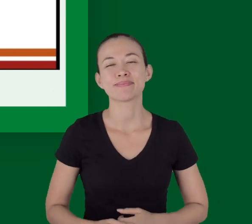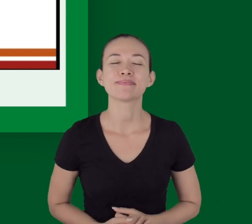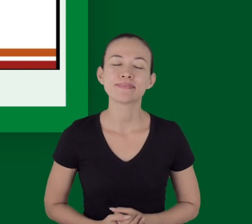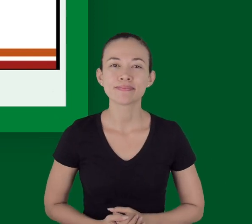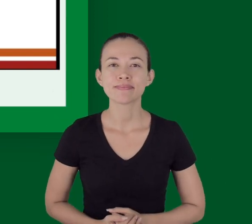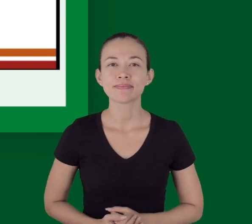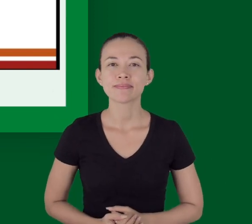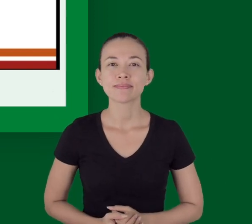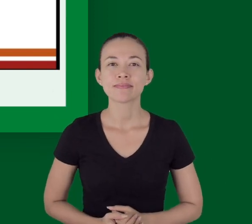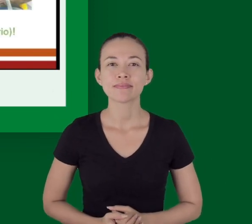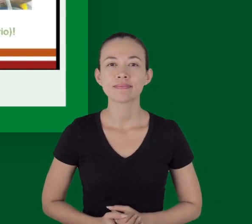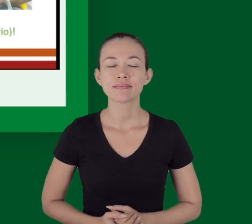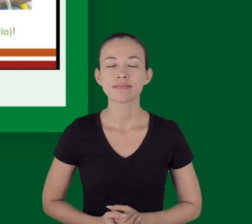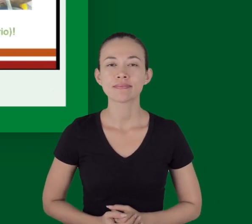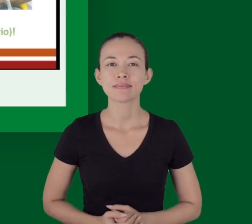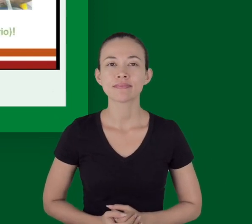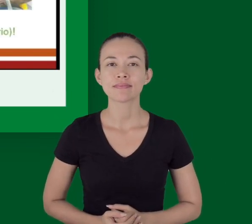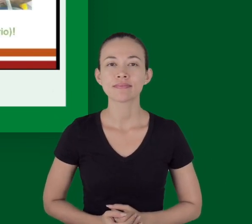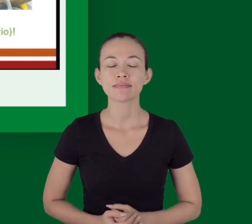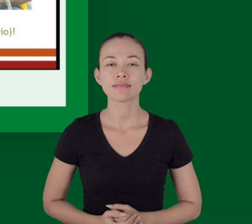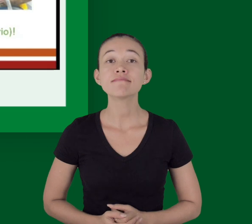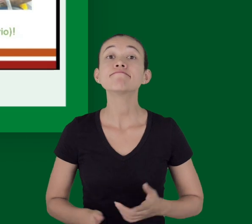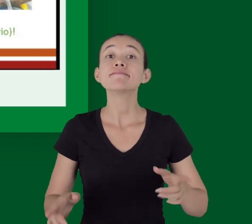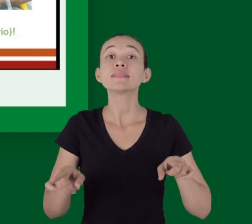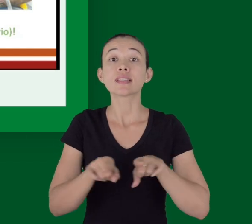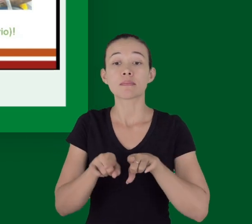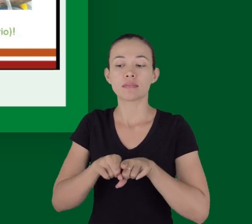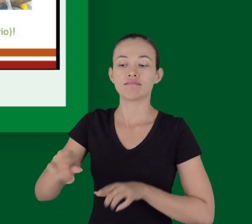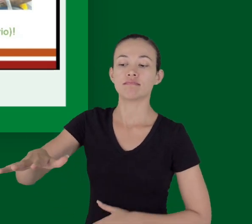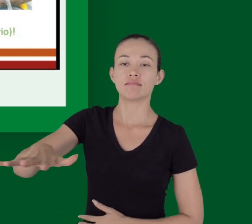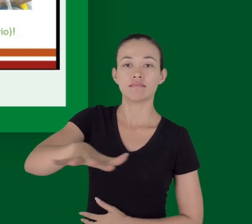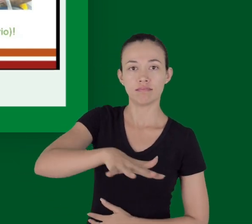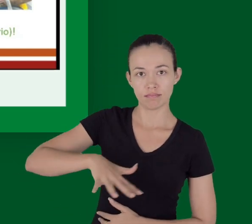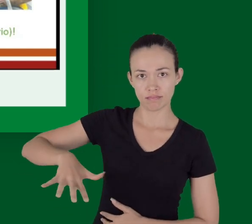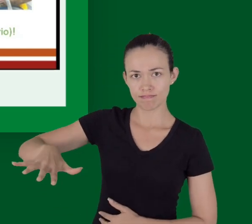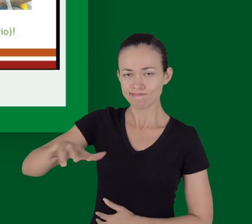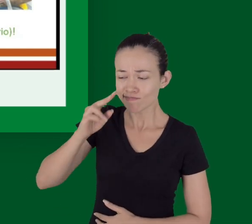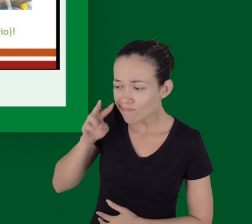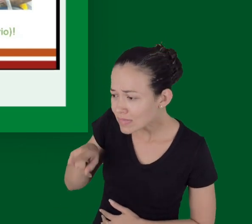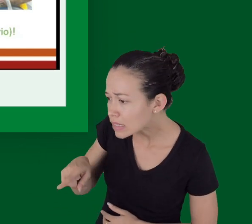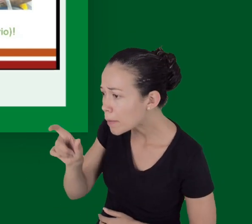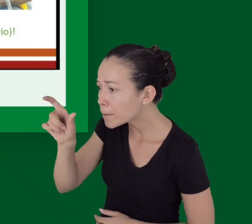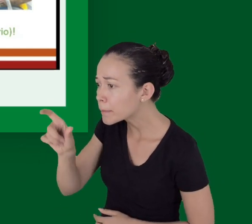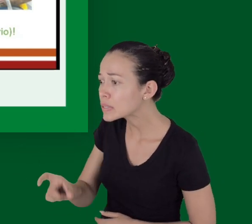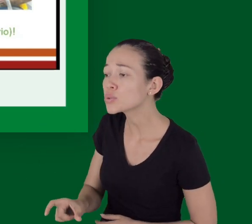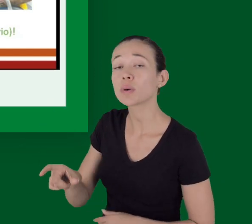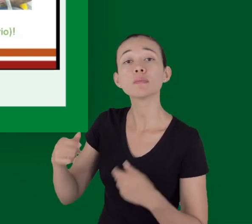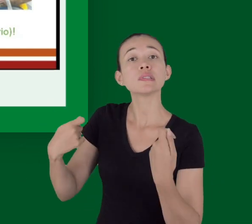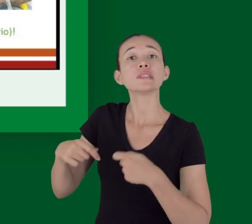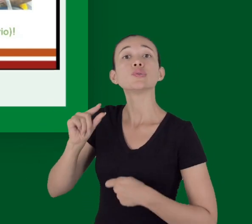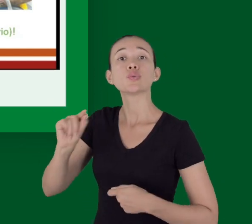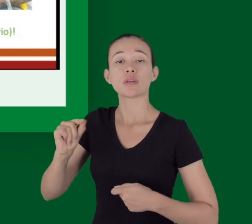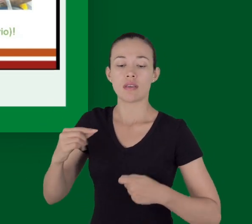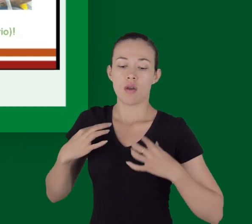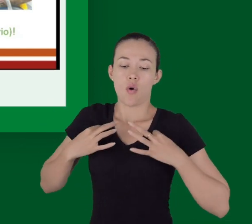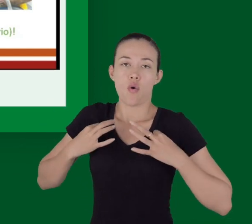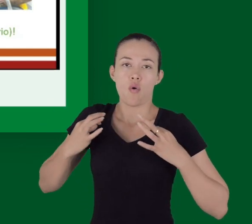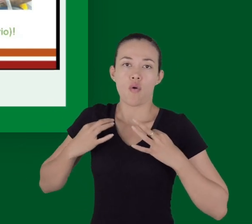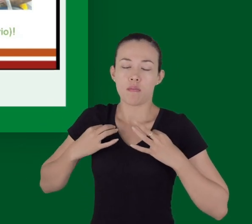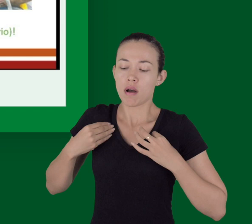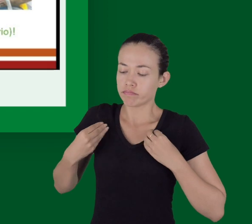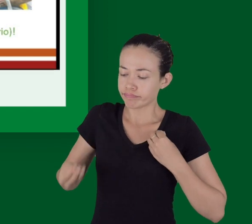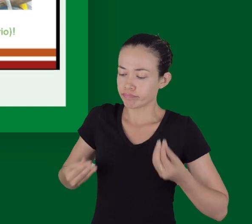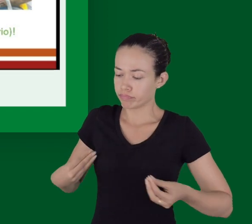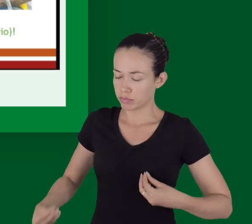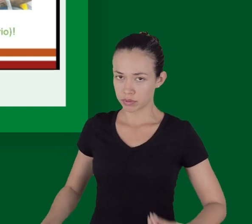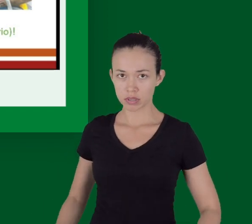mamilo, não tem correspondência, não consigo respostas neurológicas muito direcionadas, né? E o ego, exposição, ele precisa ocorrer. Às vezes não